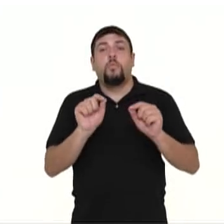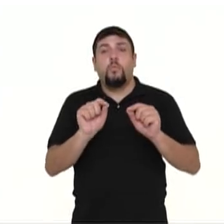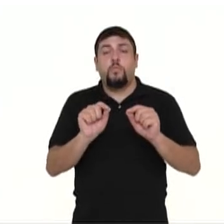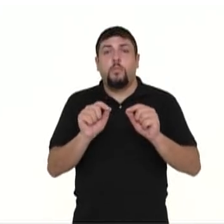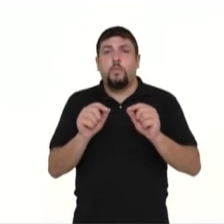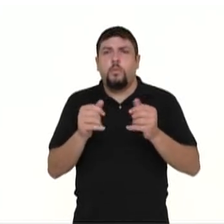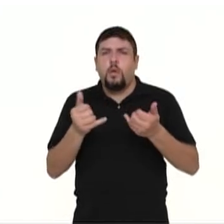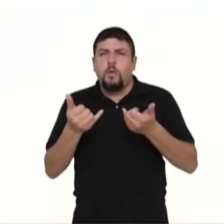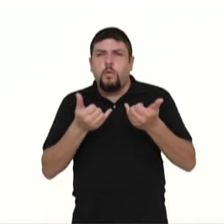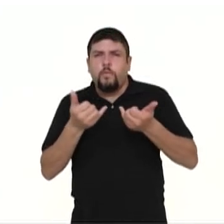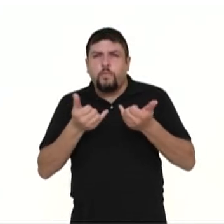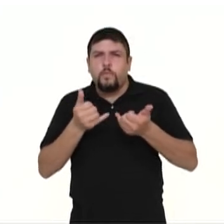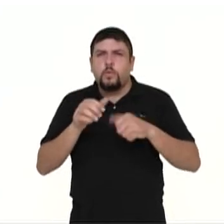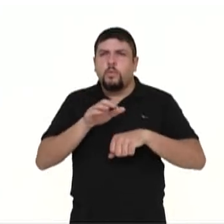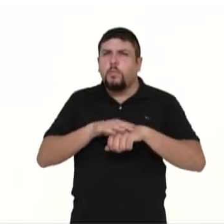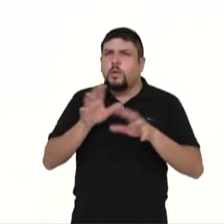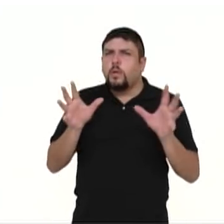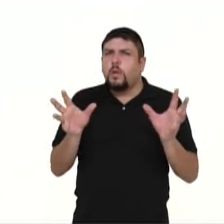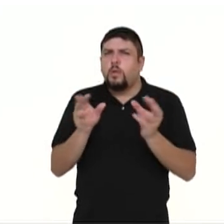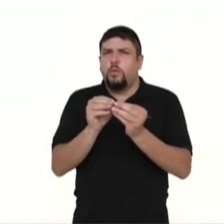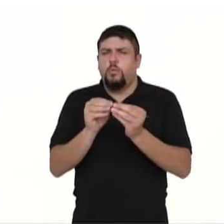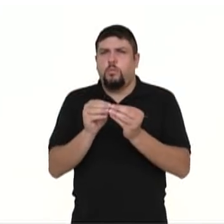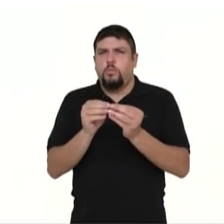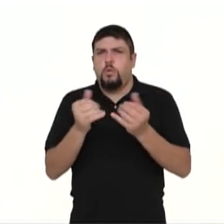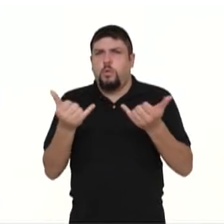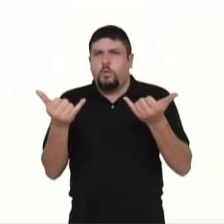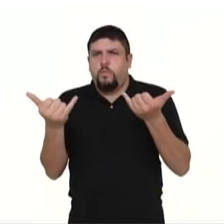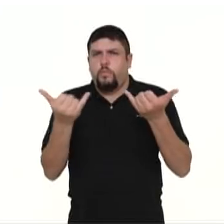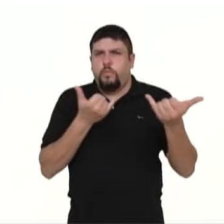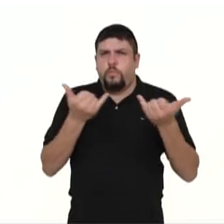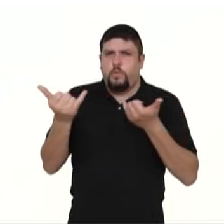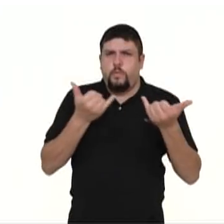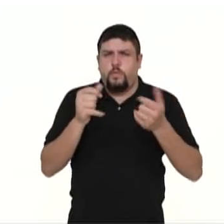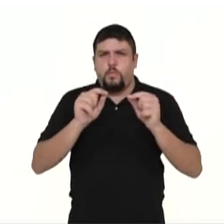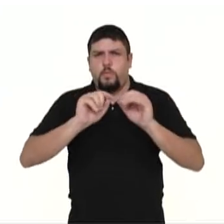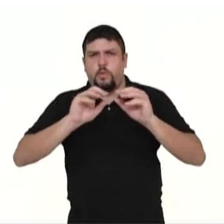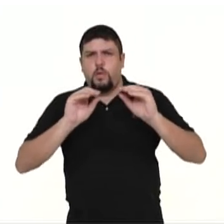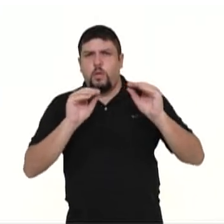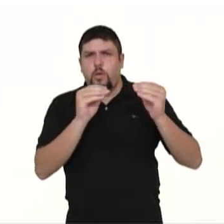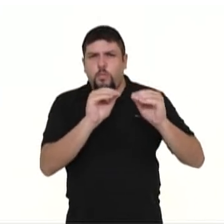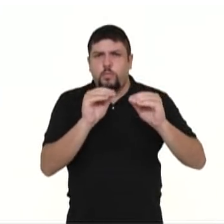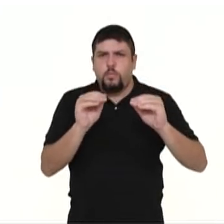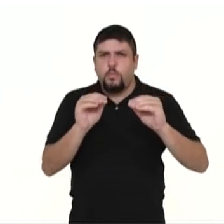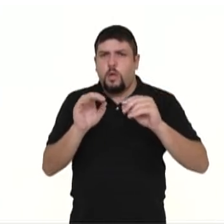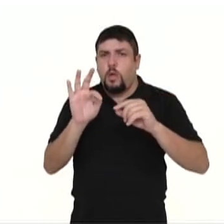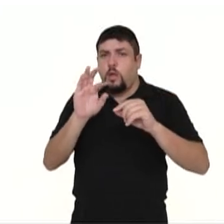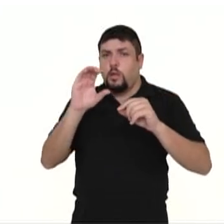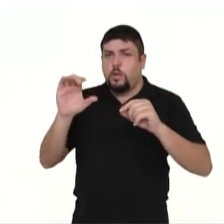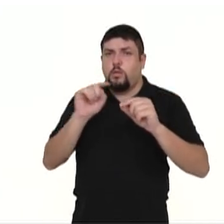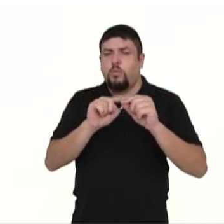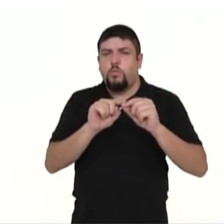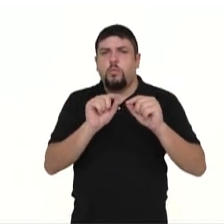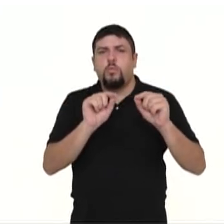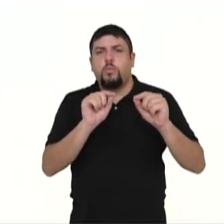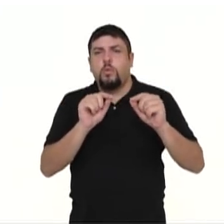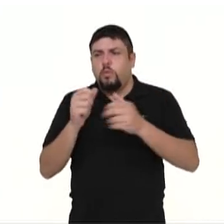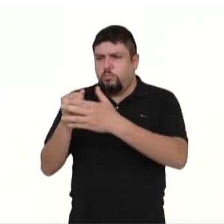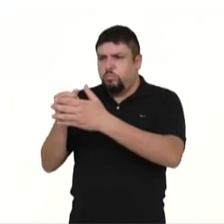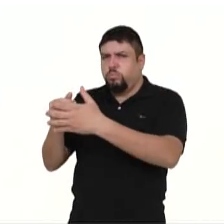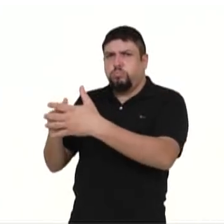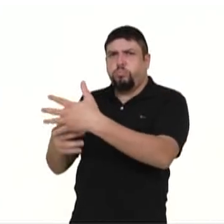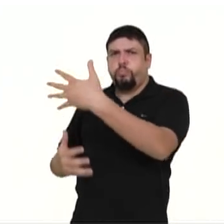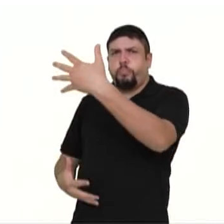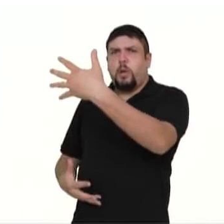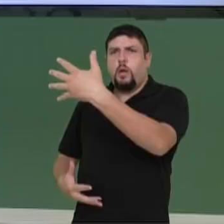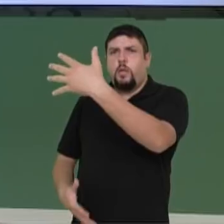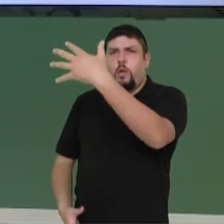mais condensada, ou seja, aquele dado central, aquela medida de tendência central, ela resume, ela condensa